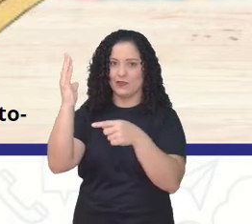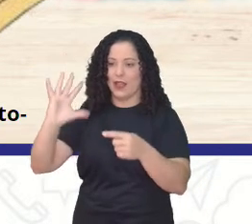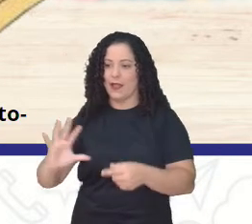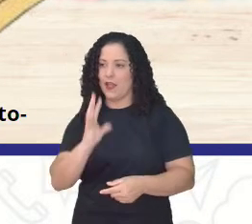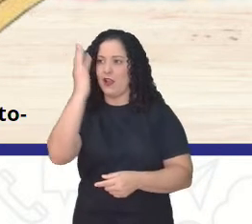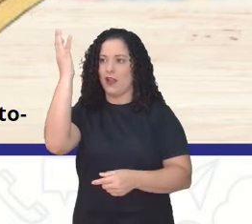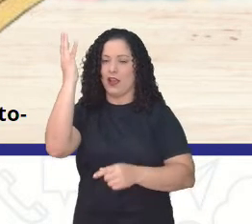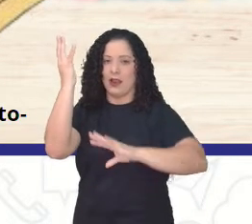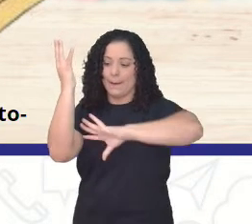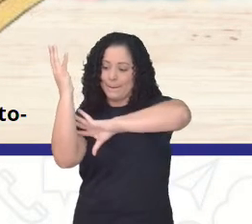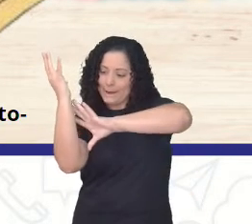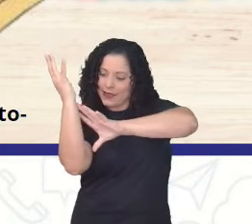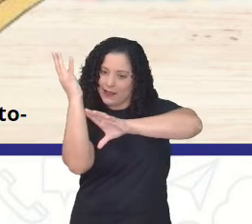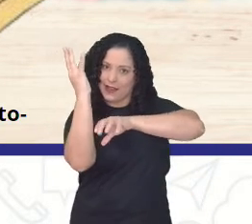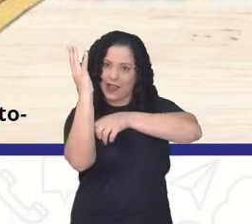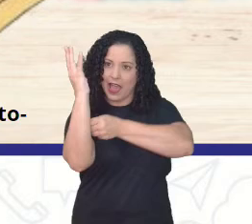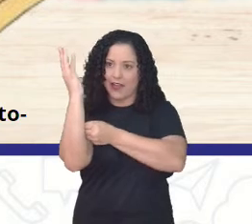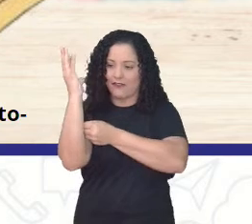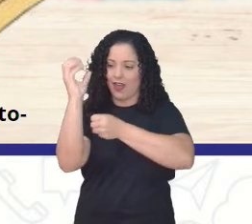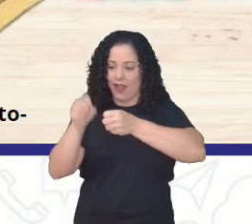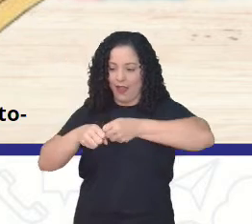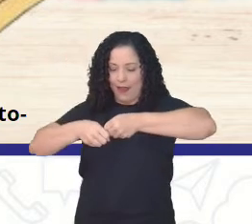Eles pegavam um caulezinho, tiravam